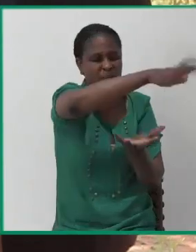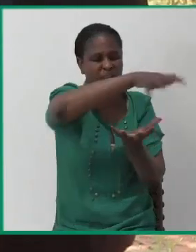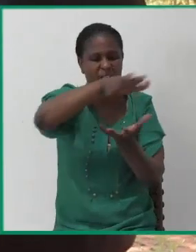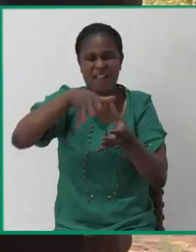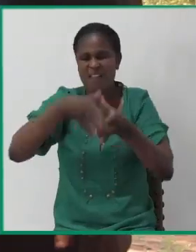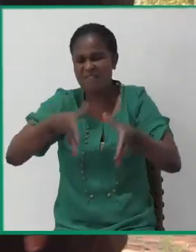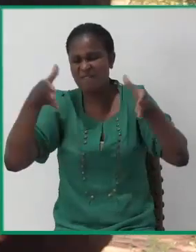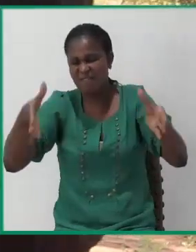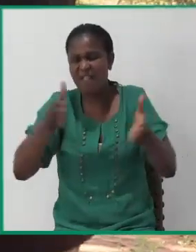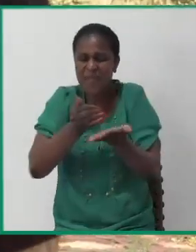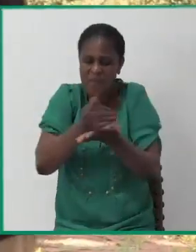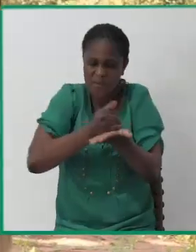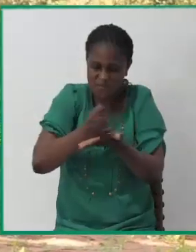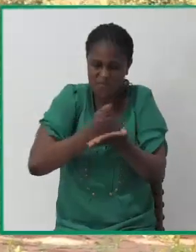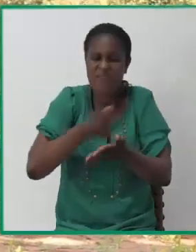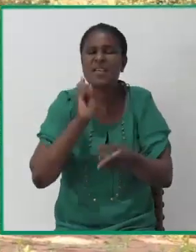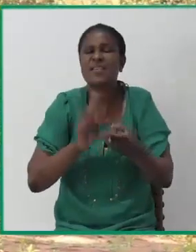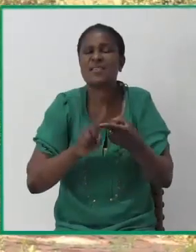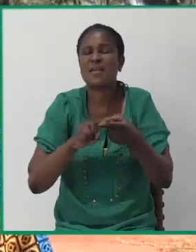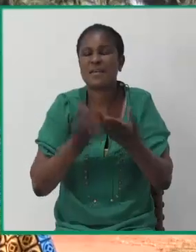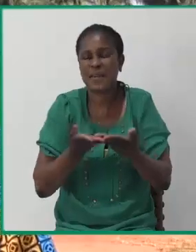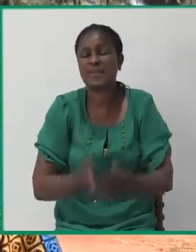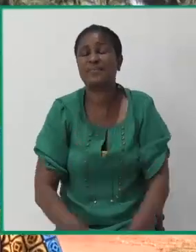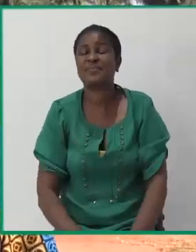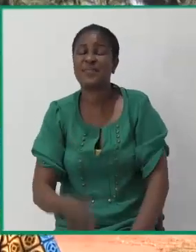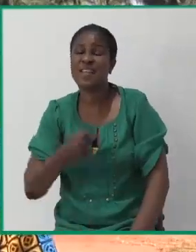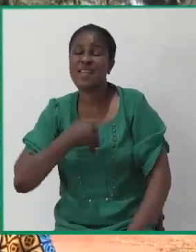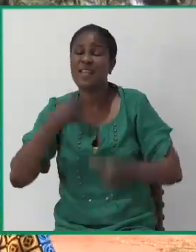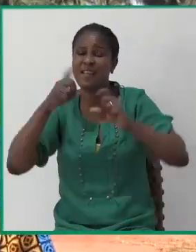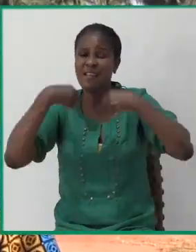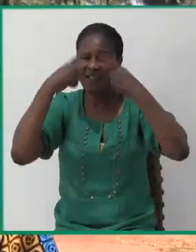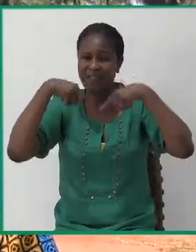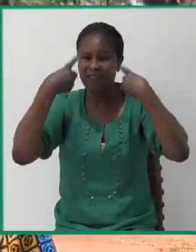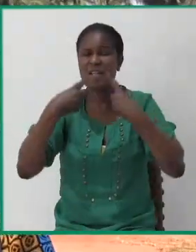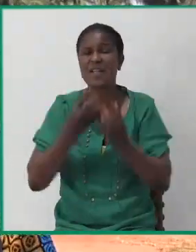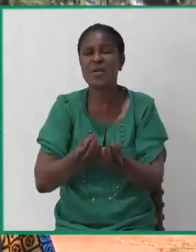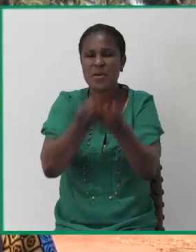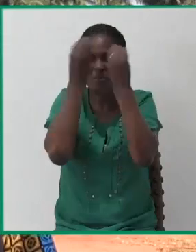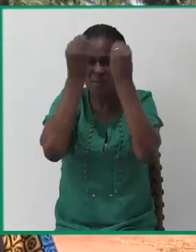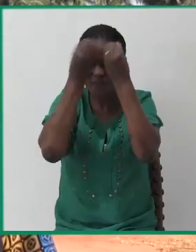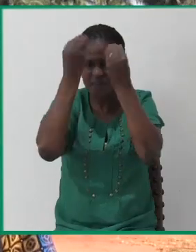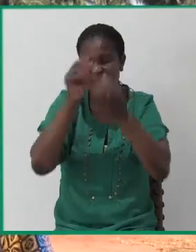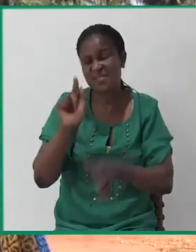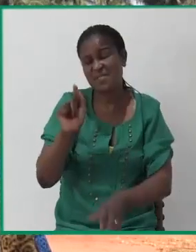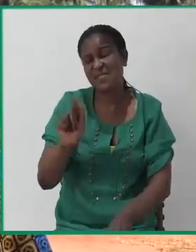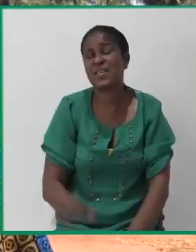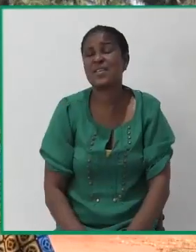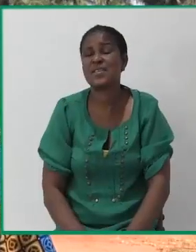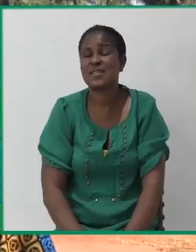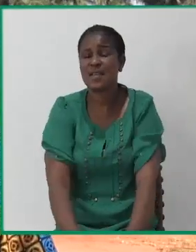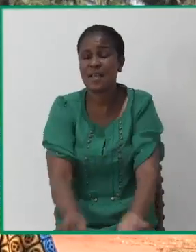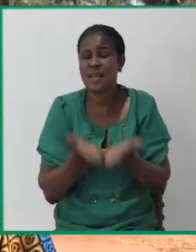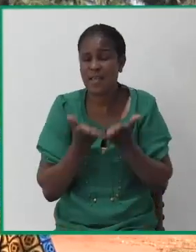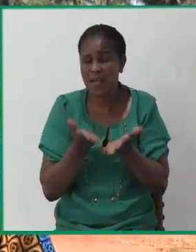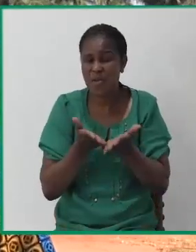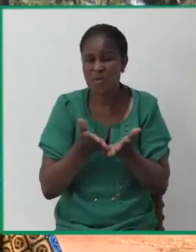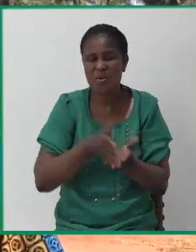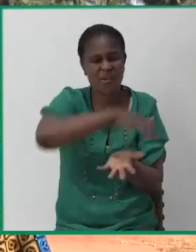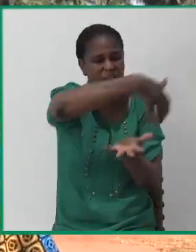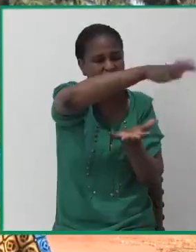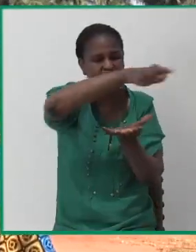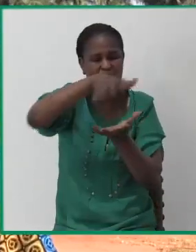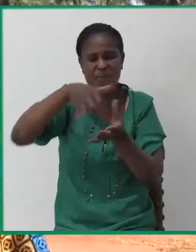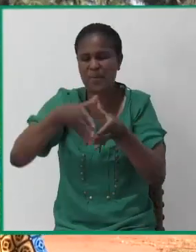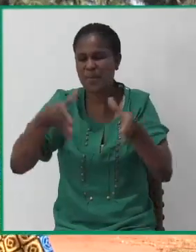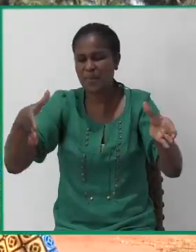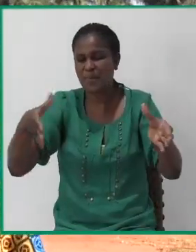produção e, consequentemente, o rendimento. Estou muito satisfeito com a formação que fez em engenharia. E agora está a aumentar a produção, embora